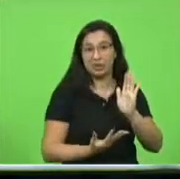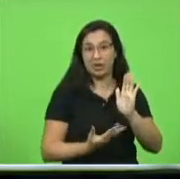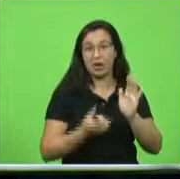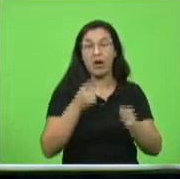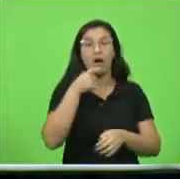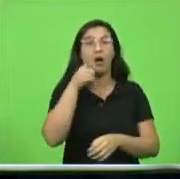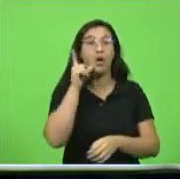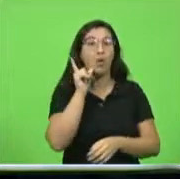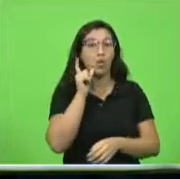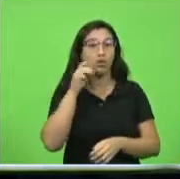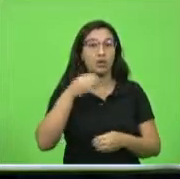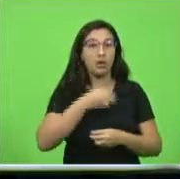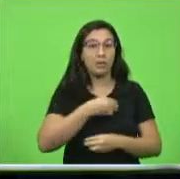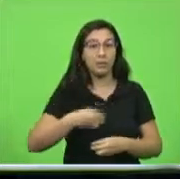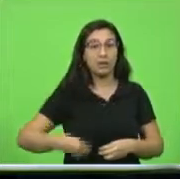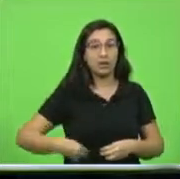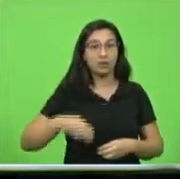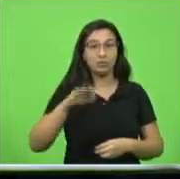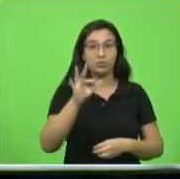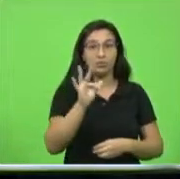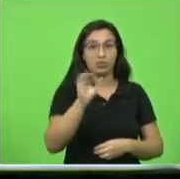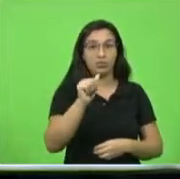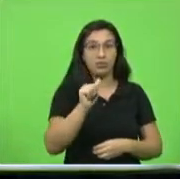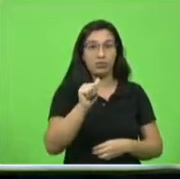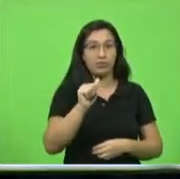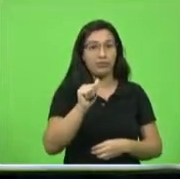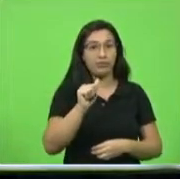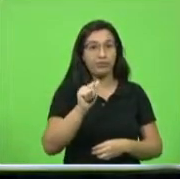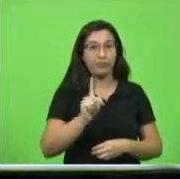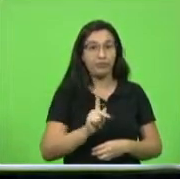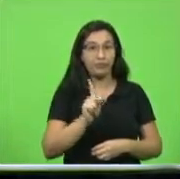Fachin disse que nós estávamos corretos.